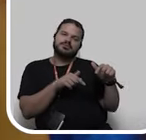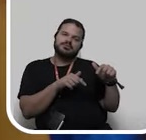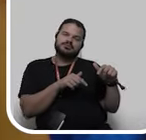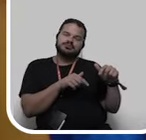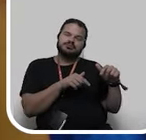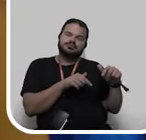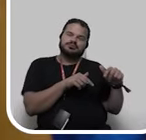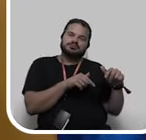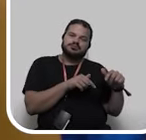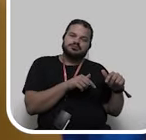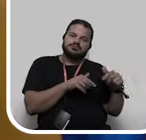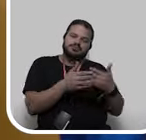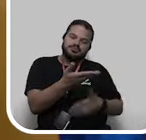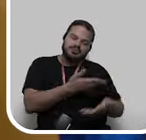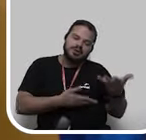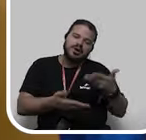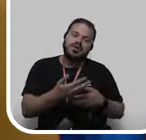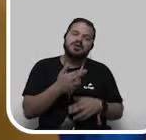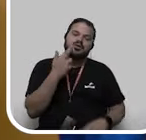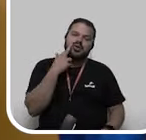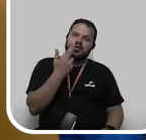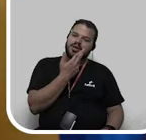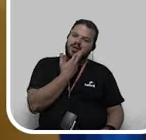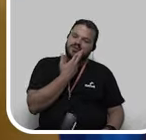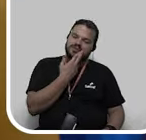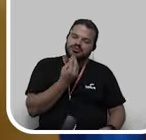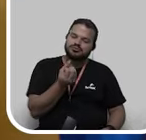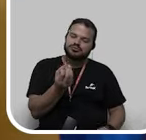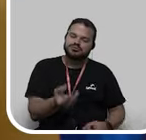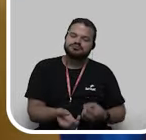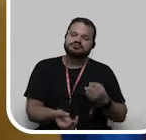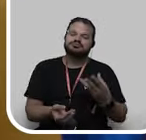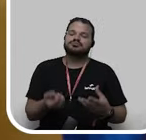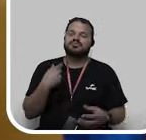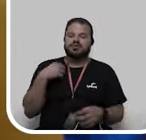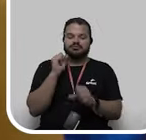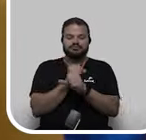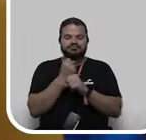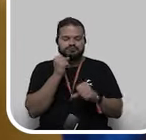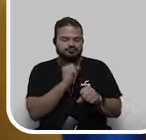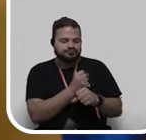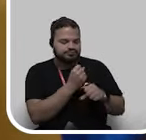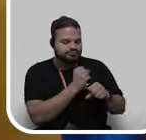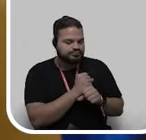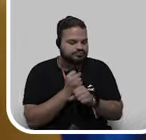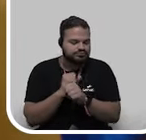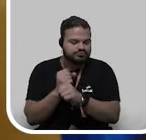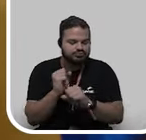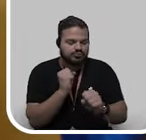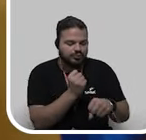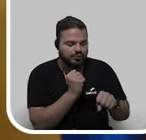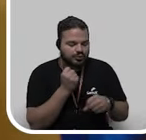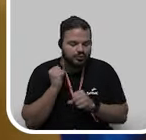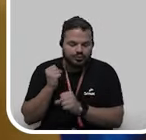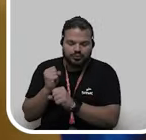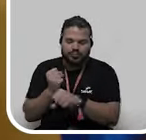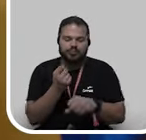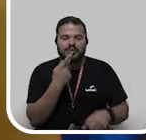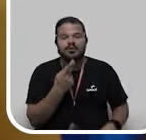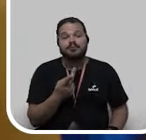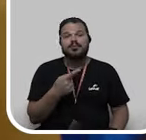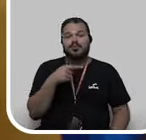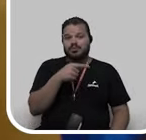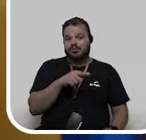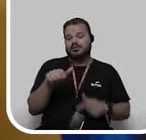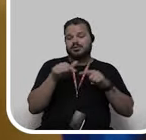com o refeitório? Se ela está fazendo uma limpeza ali, o trabalho dela é super nobre. Mas ela